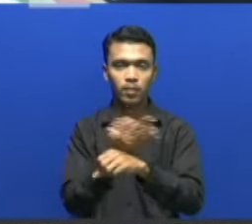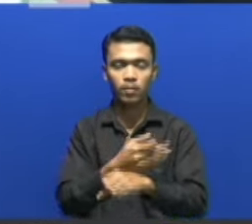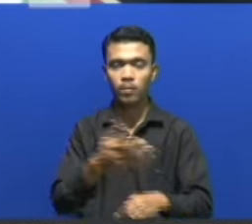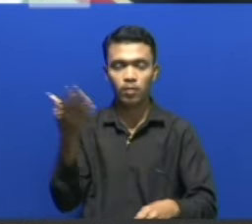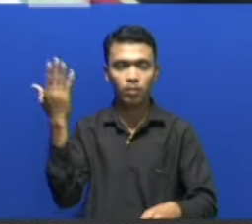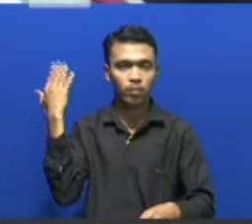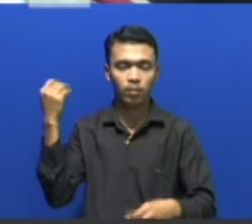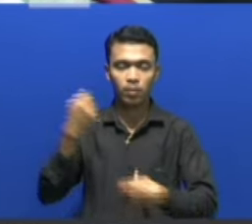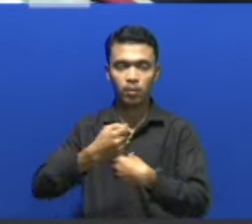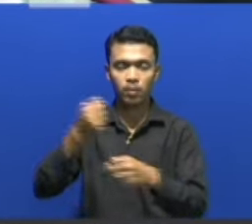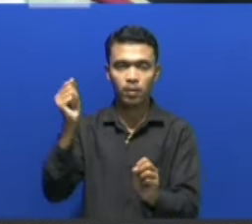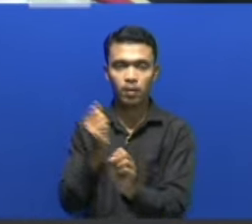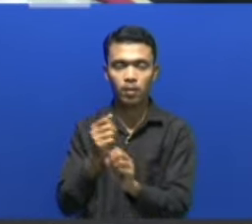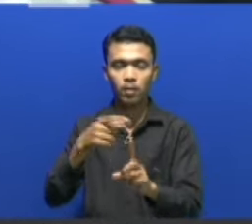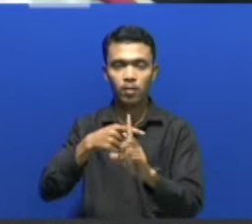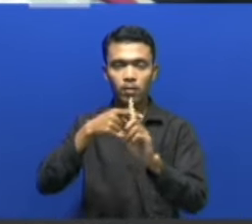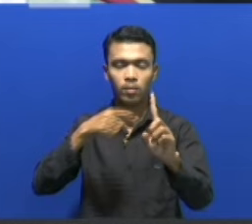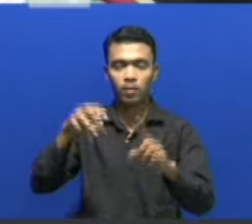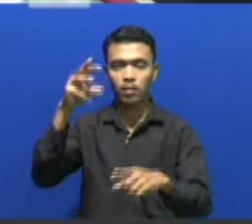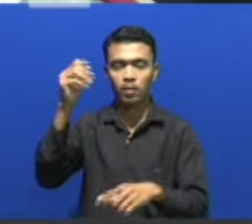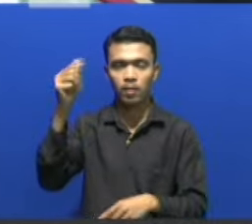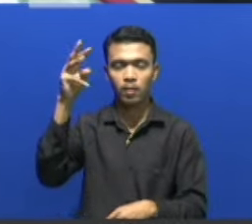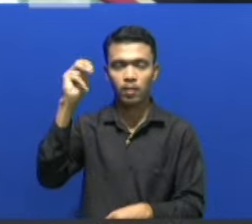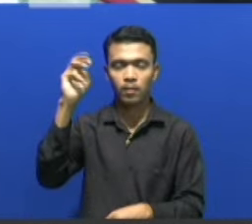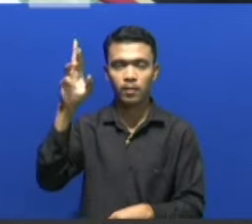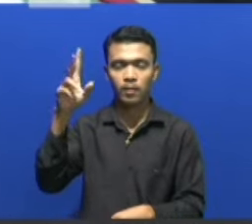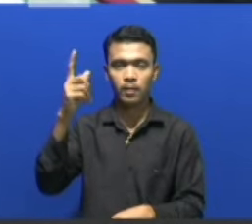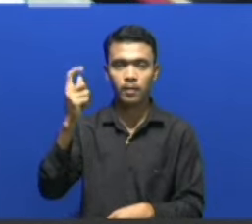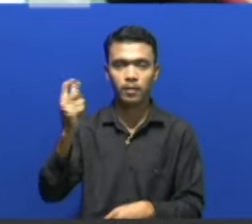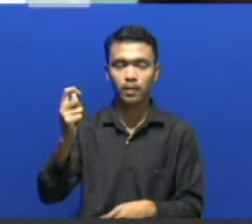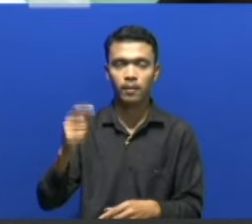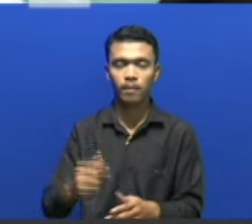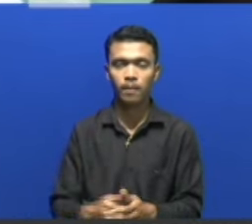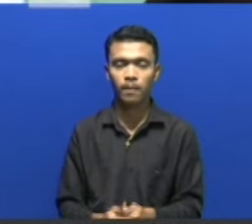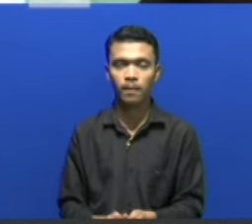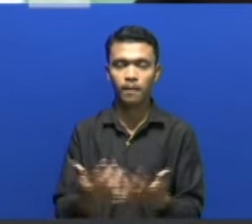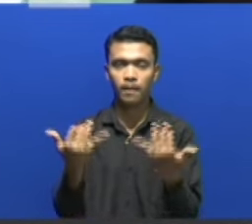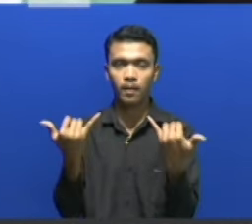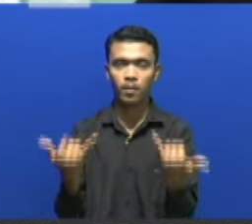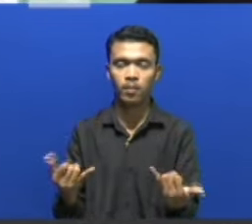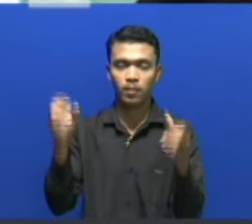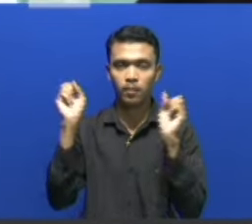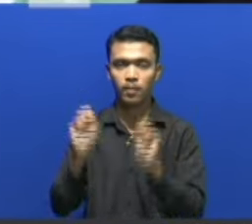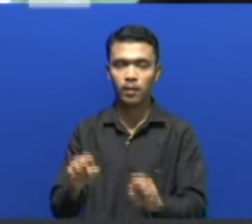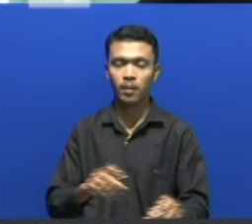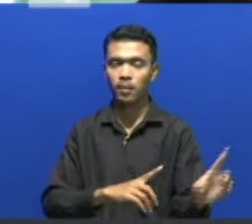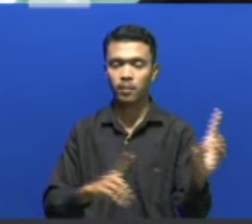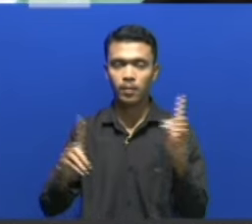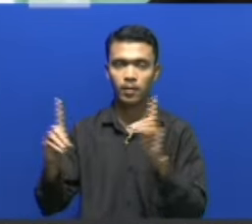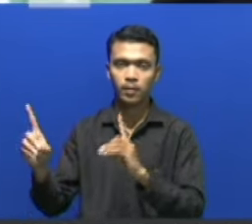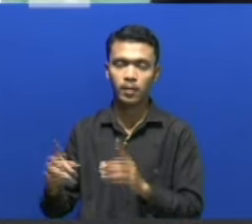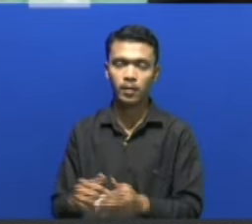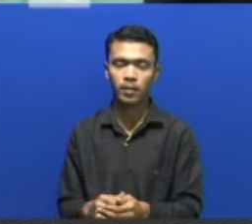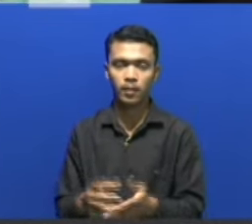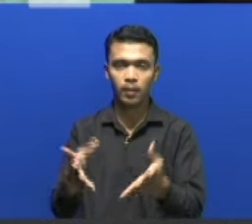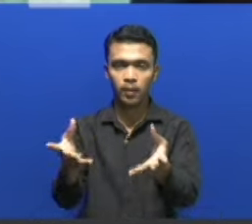ba estado li husi museum da resistencia. Ina nema ka oheng itabele realize hene. Maybe hakar konta histori